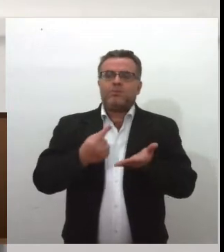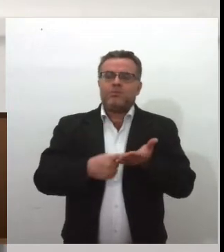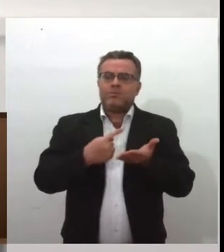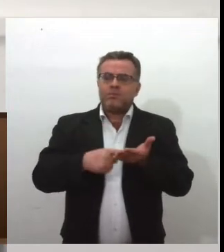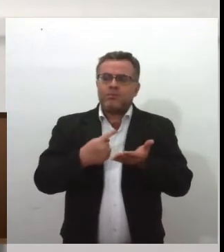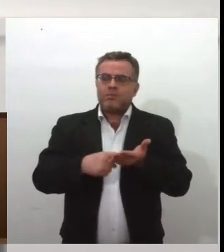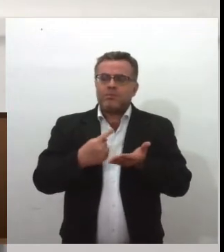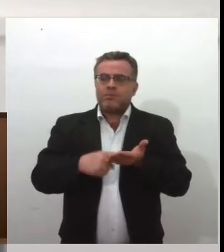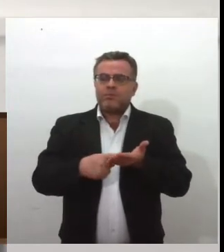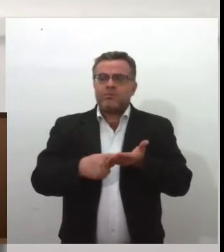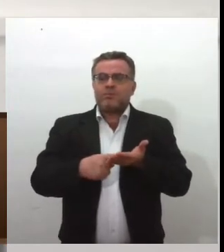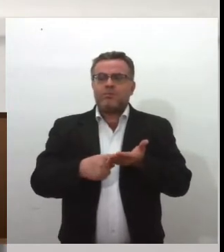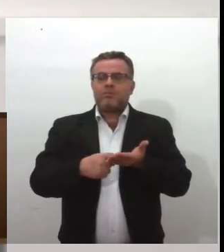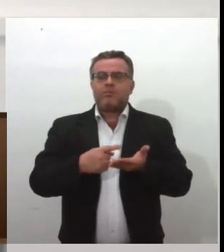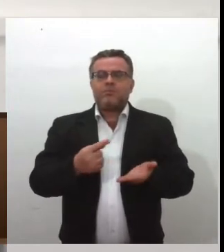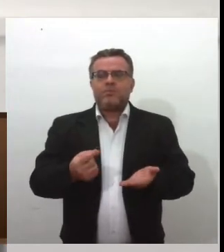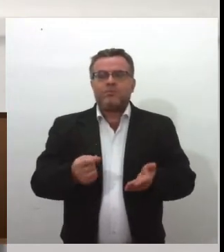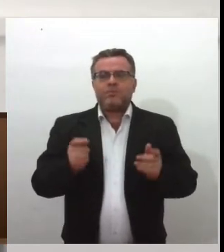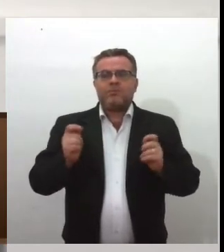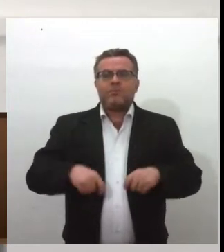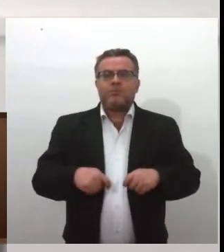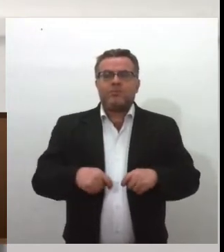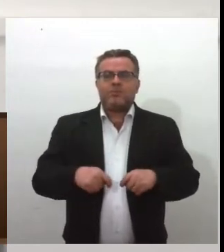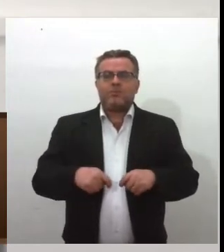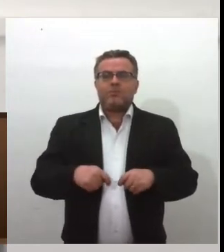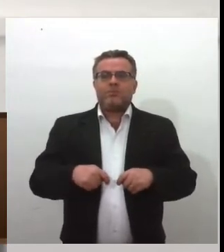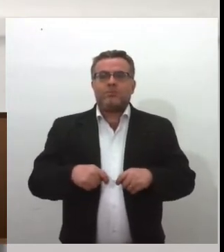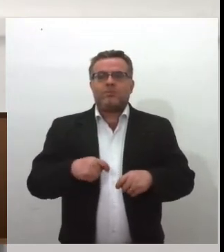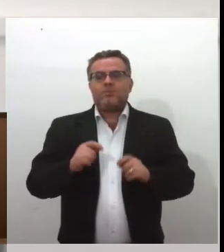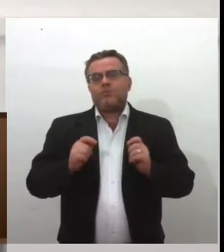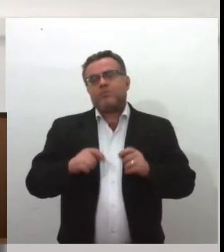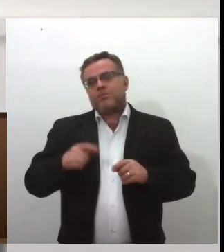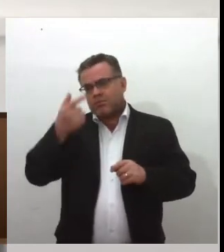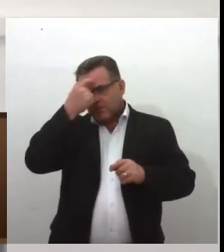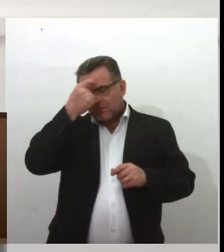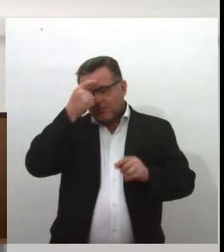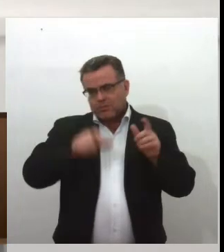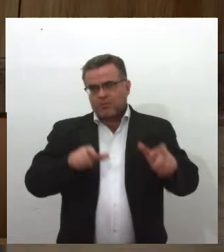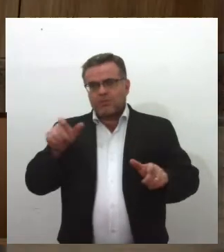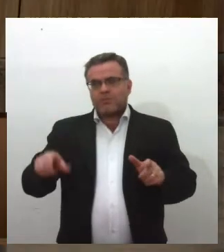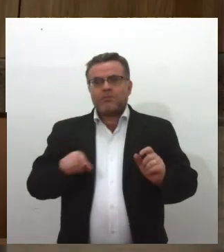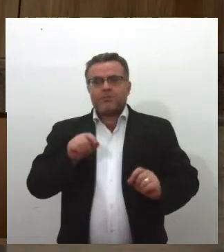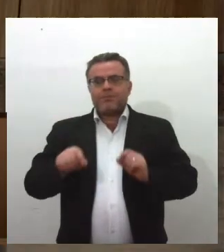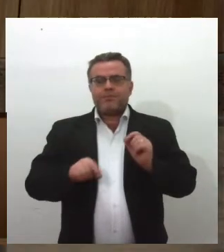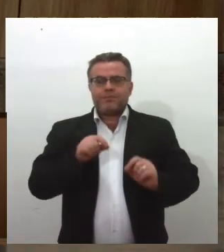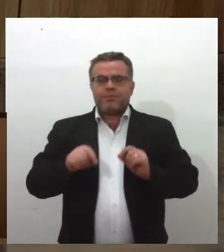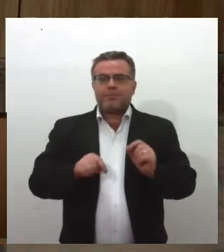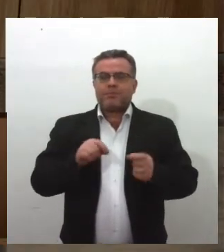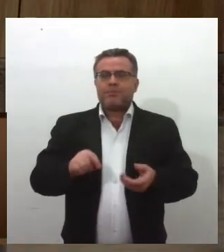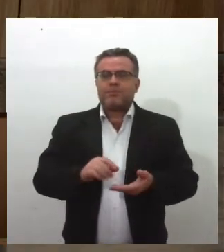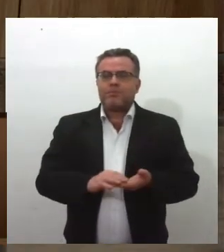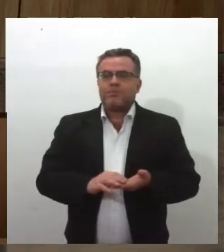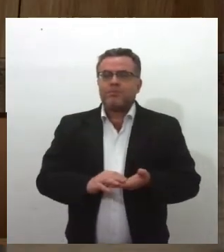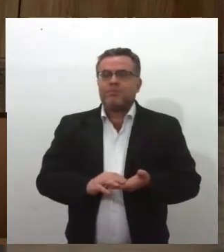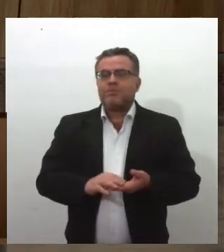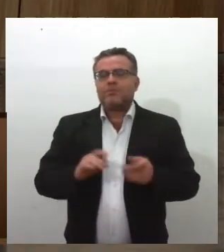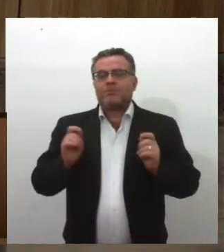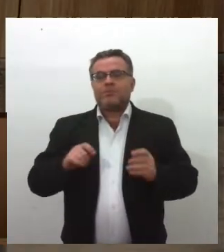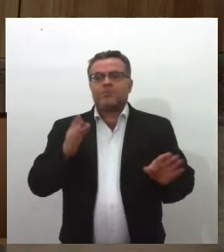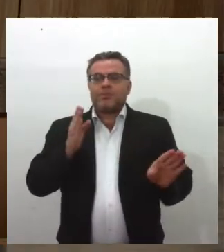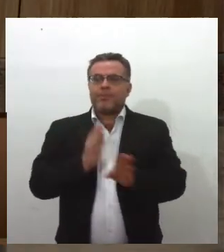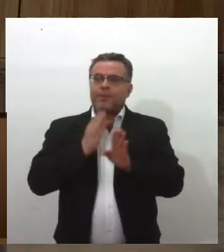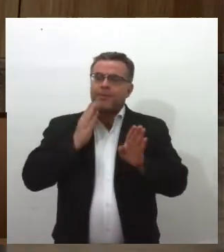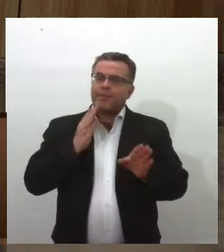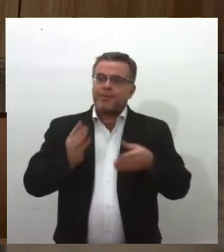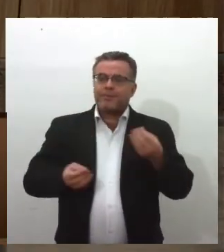no atendimento médico, clínico ou psicológico. A sequência é bem pior quando descobre qualquer coisa, né?